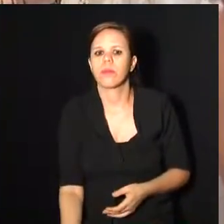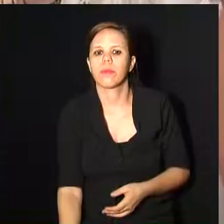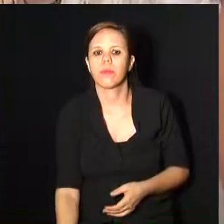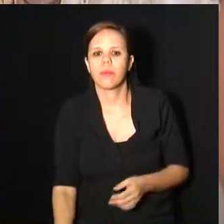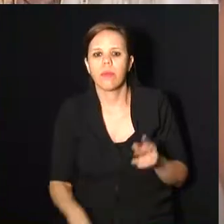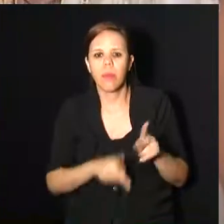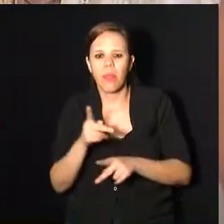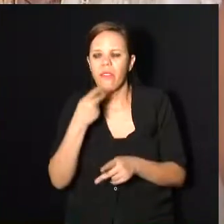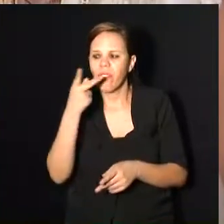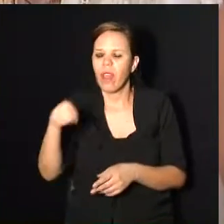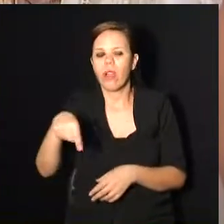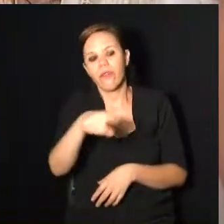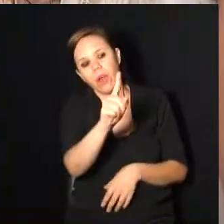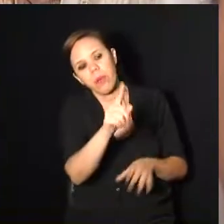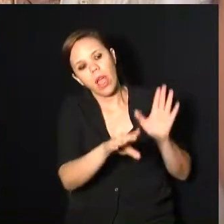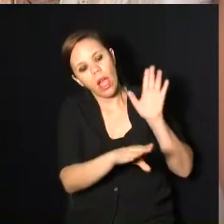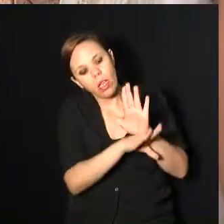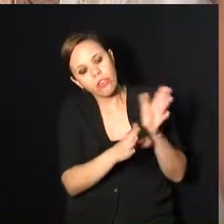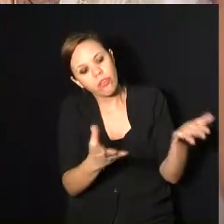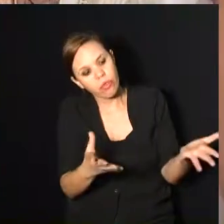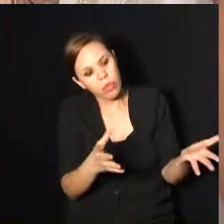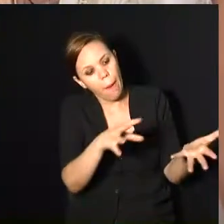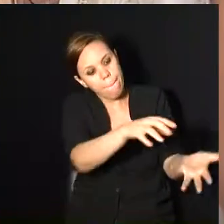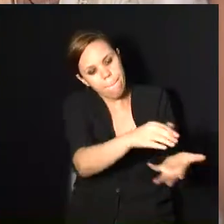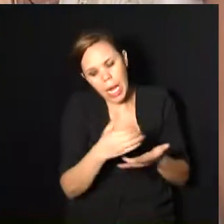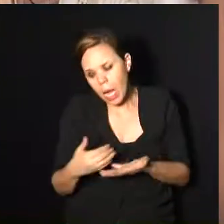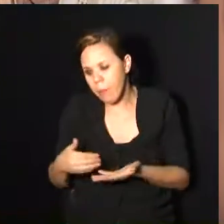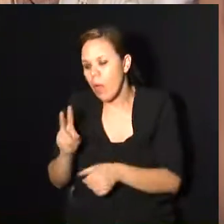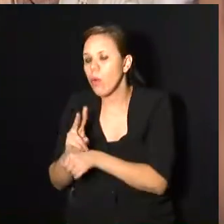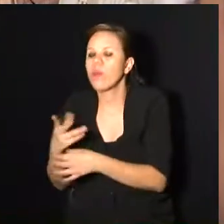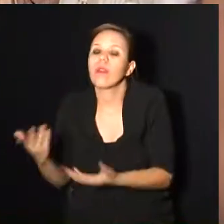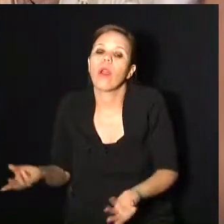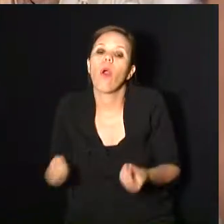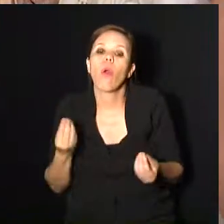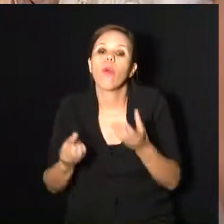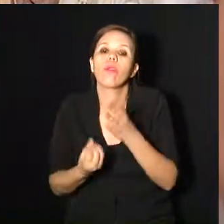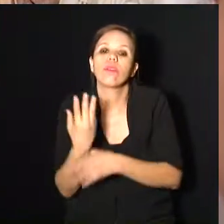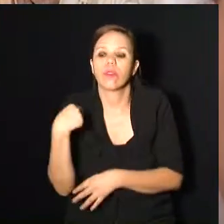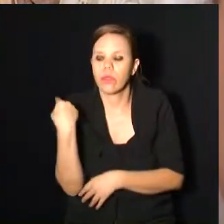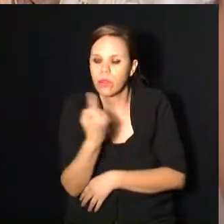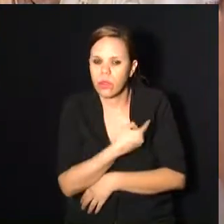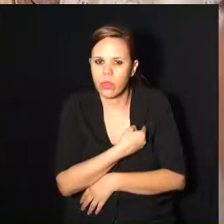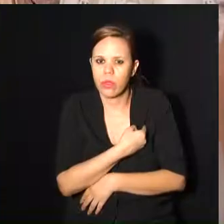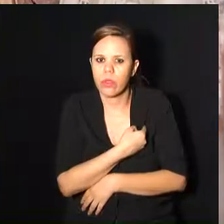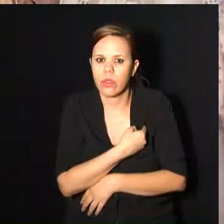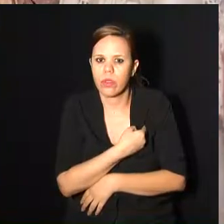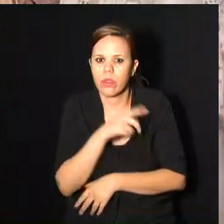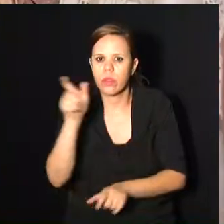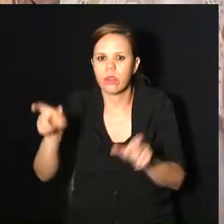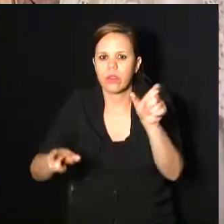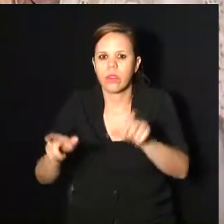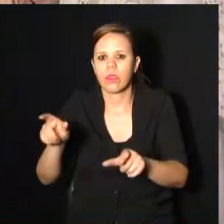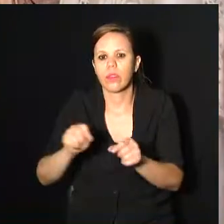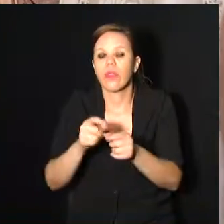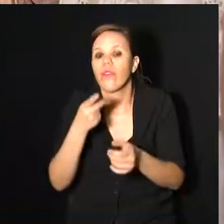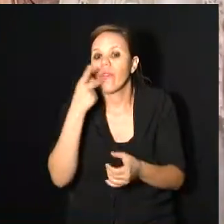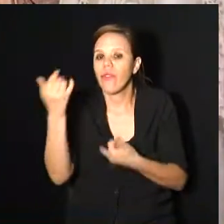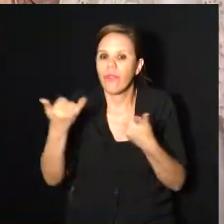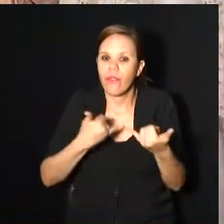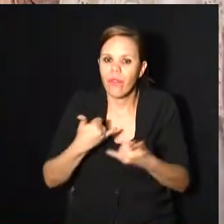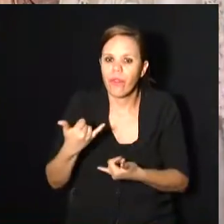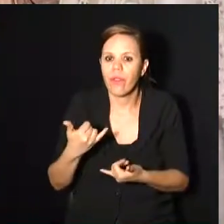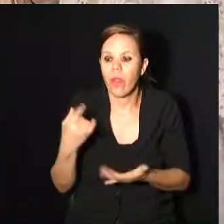falam, resgatam, nós vamos ajudar. E aí, o que aconteceu com a gente? Nós resgatamos e as pessoas que falaram,